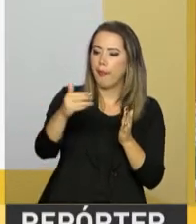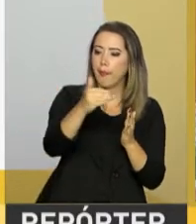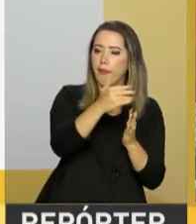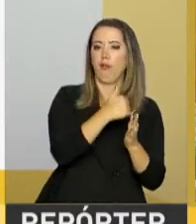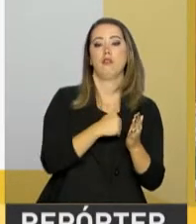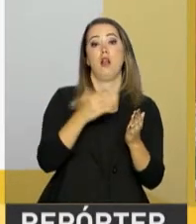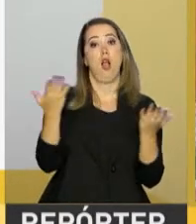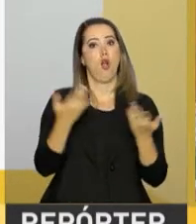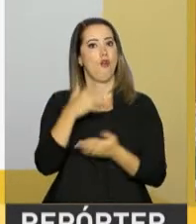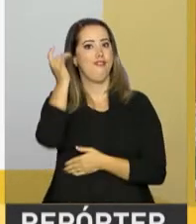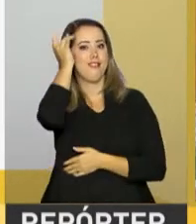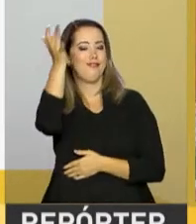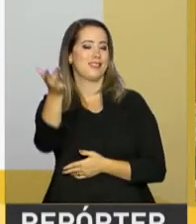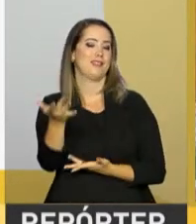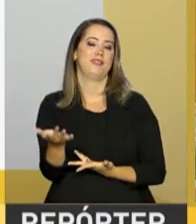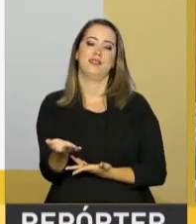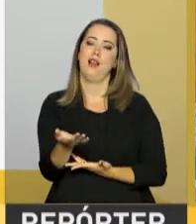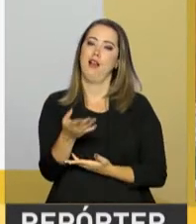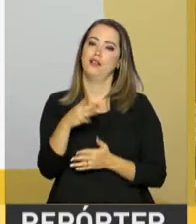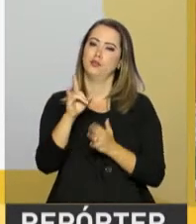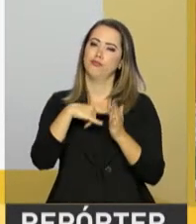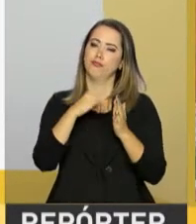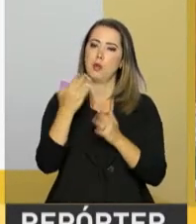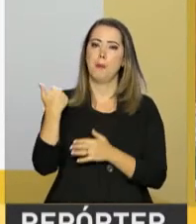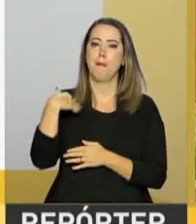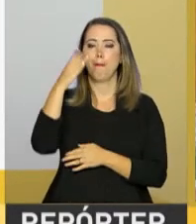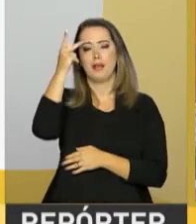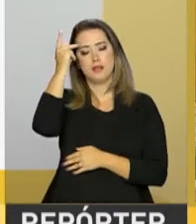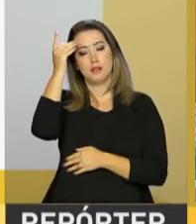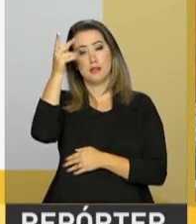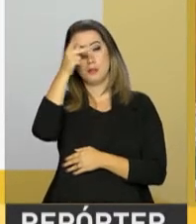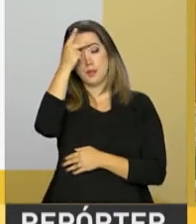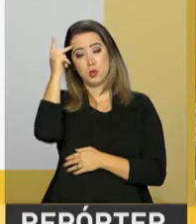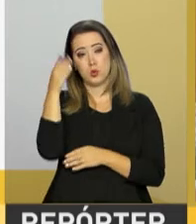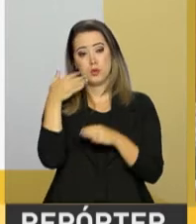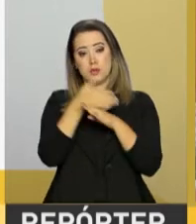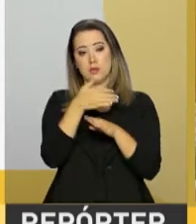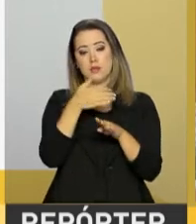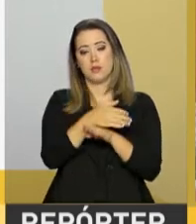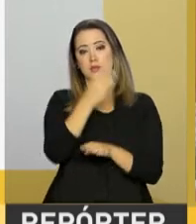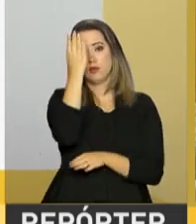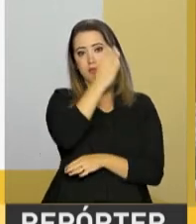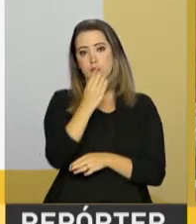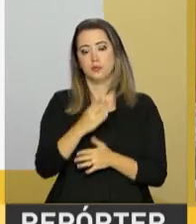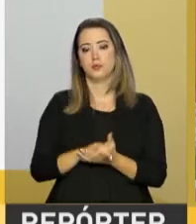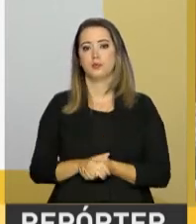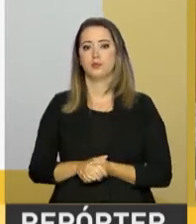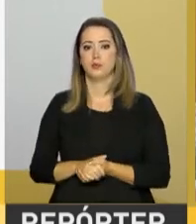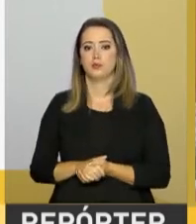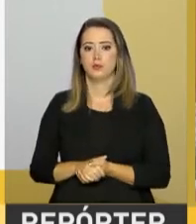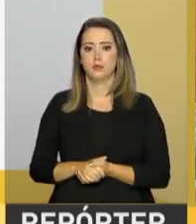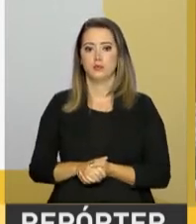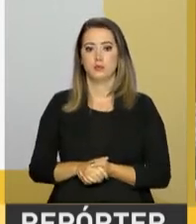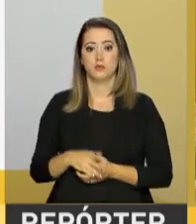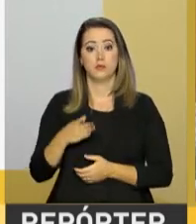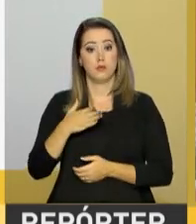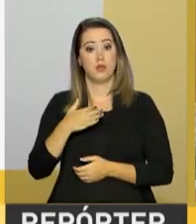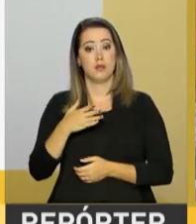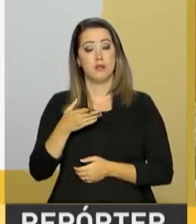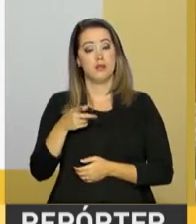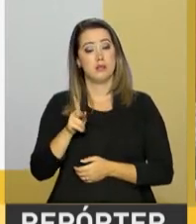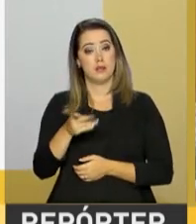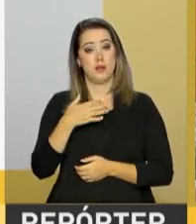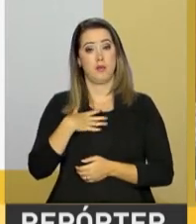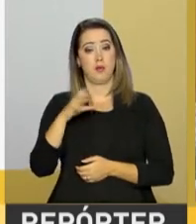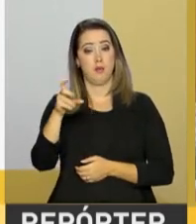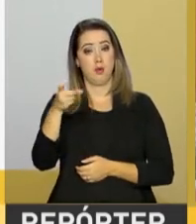que com a facilidade do visto eletrônico, mais pessoas devem visitar o Brasil. Todas as vezes que meu ex-marido precisava de